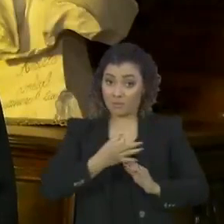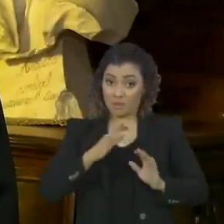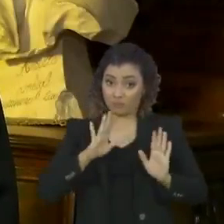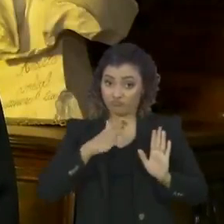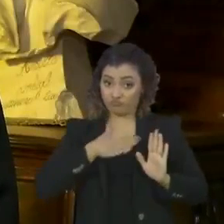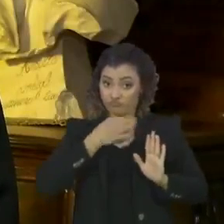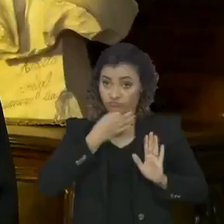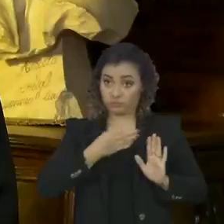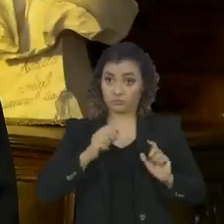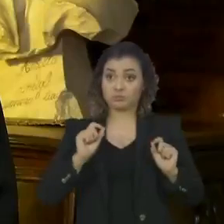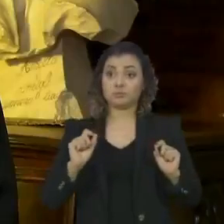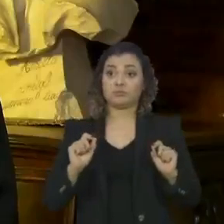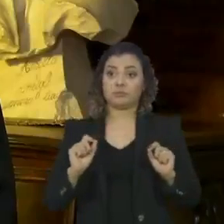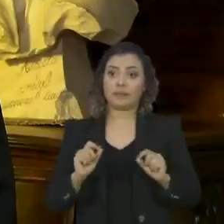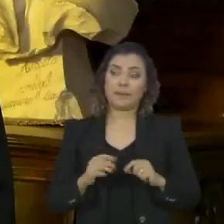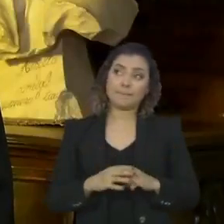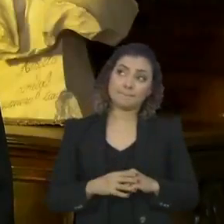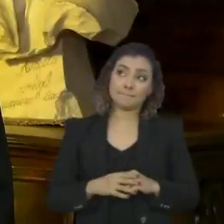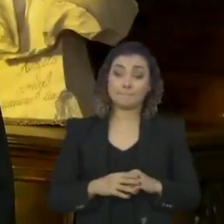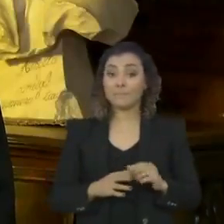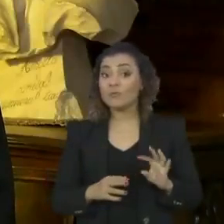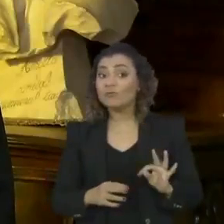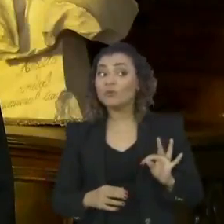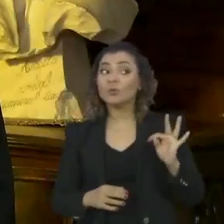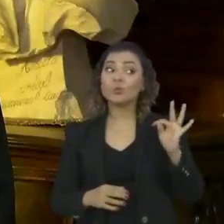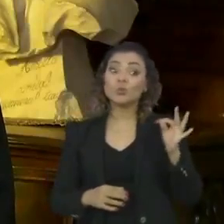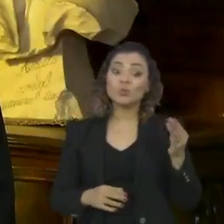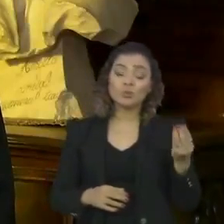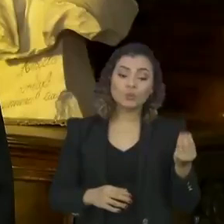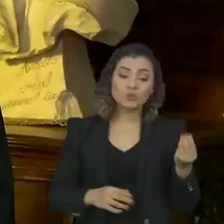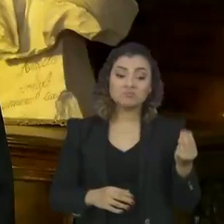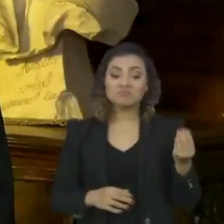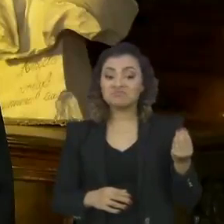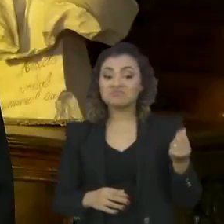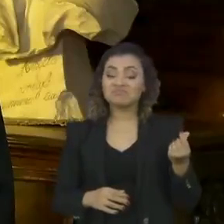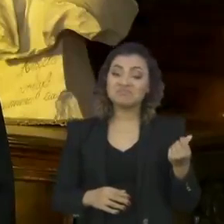ver, num futuro conclave,